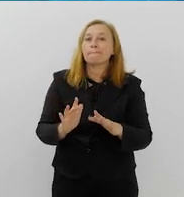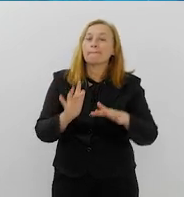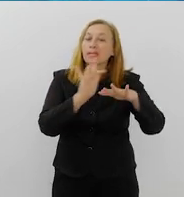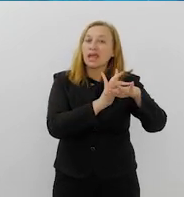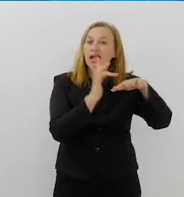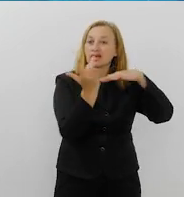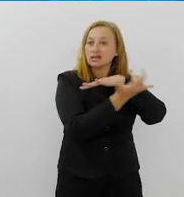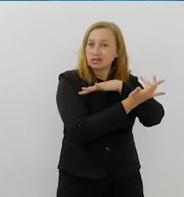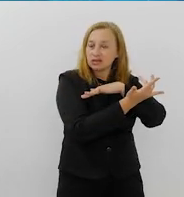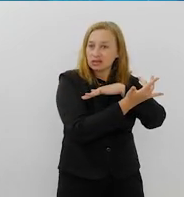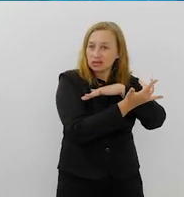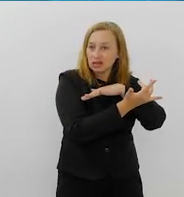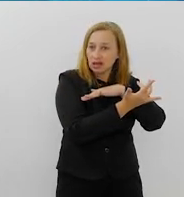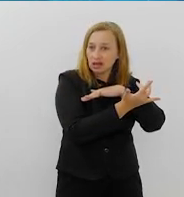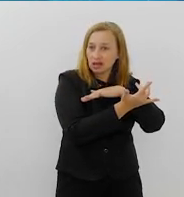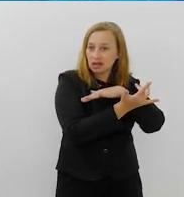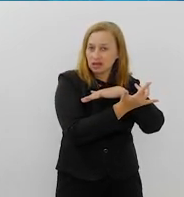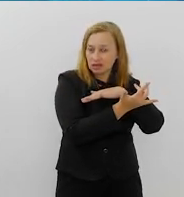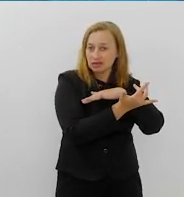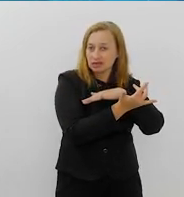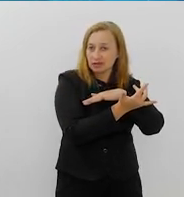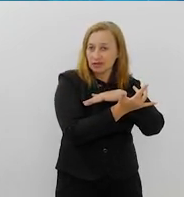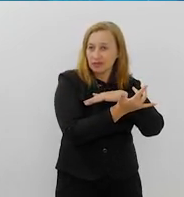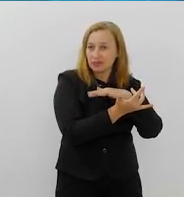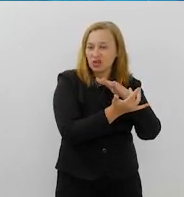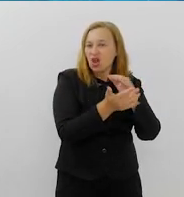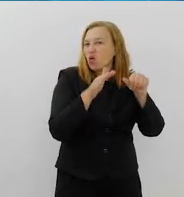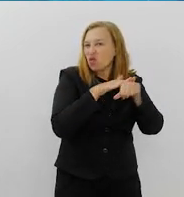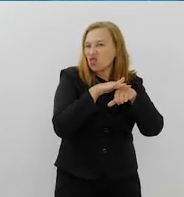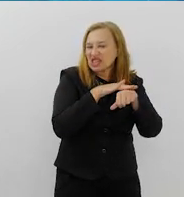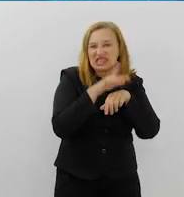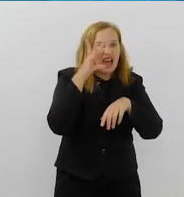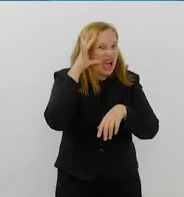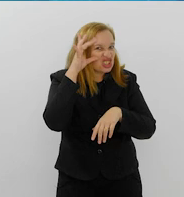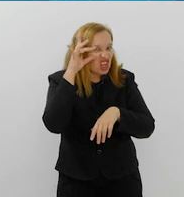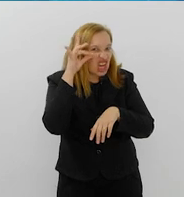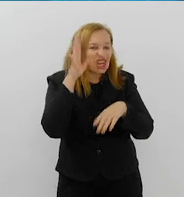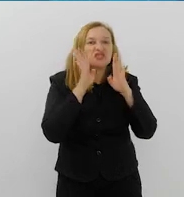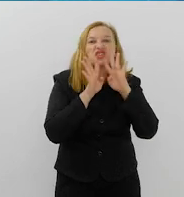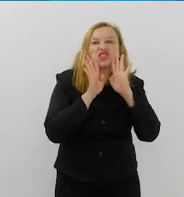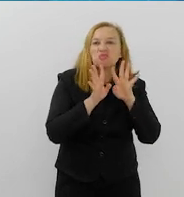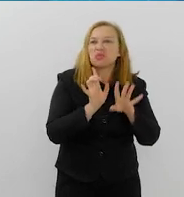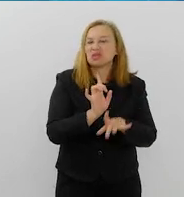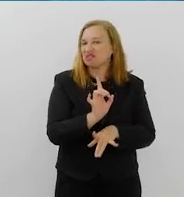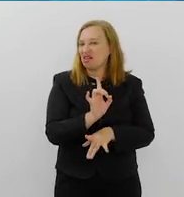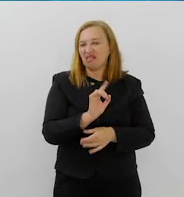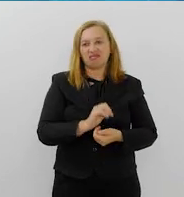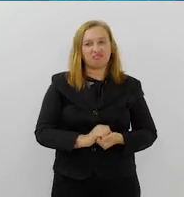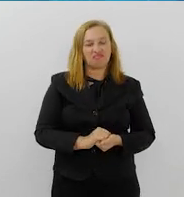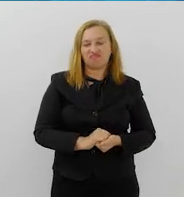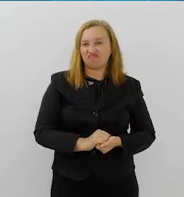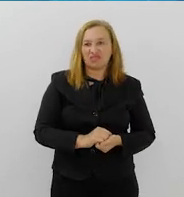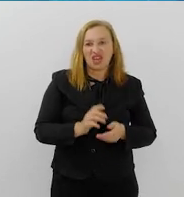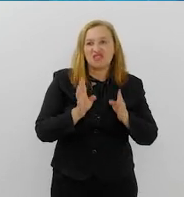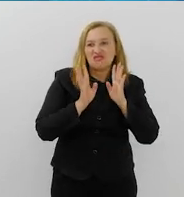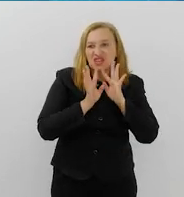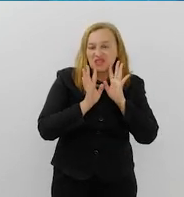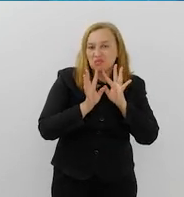sociais dos próprios jogos. Então eles conversam, eles vão conversar de Instagram, Facebook, menos ainda,